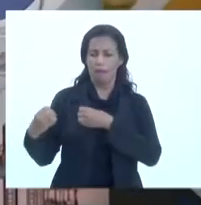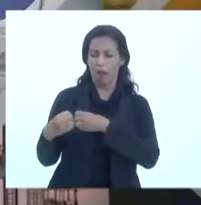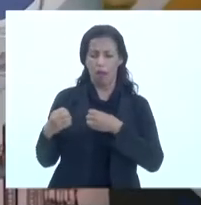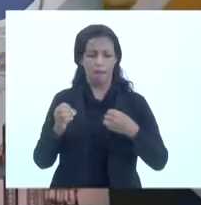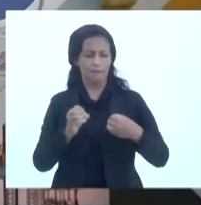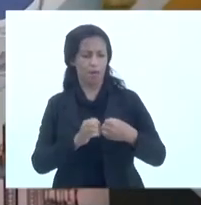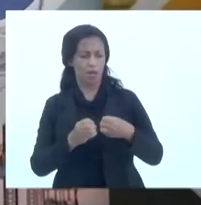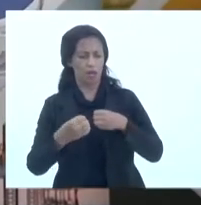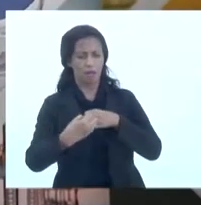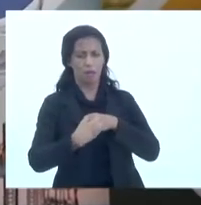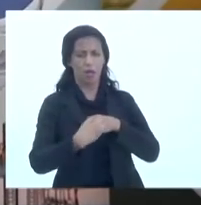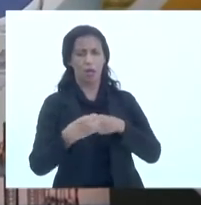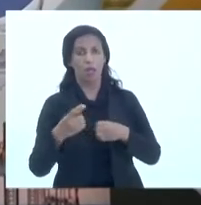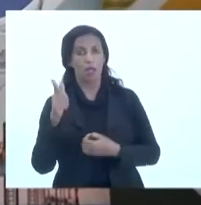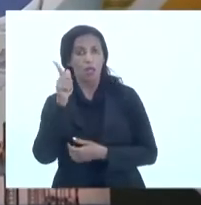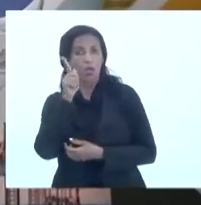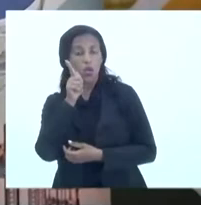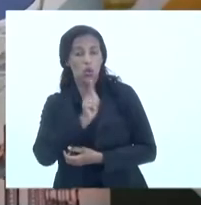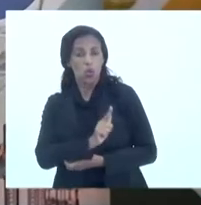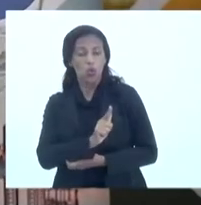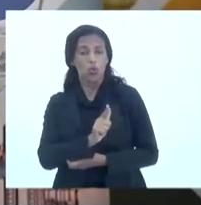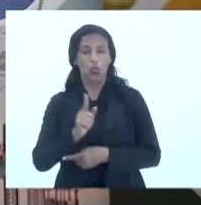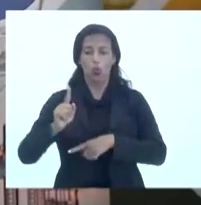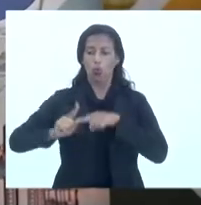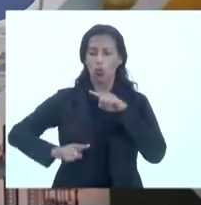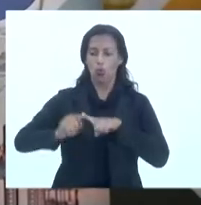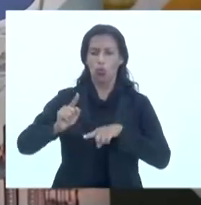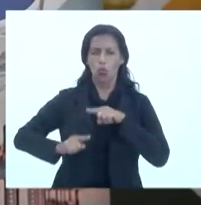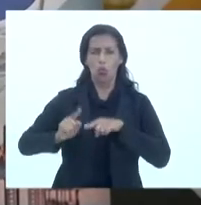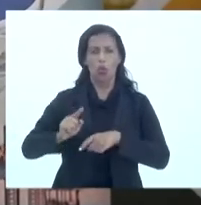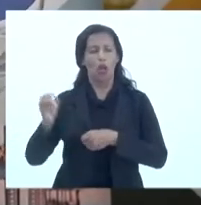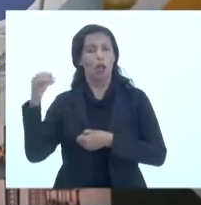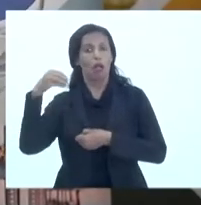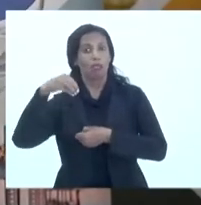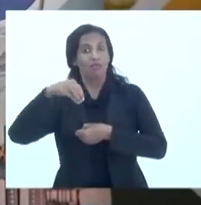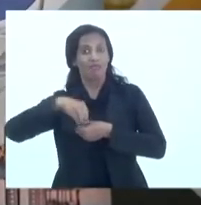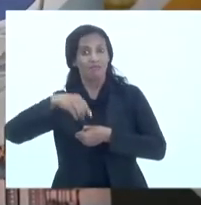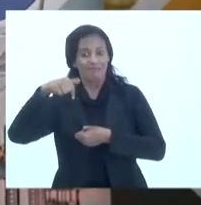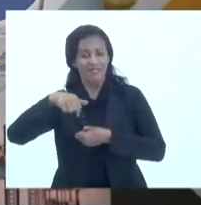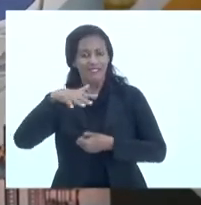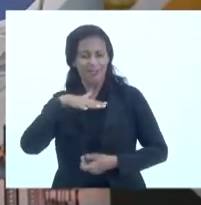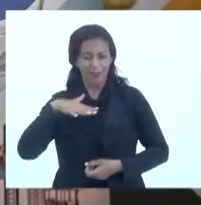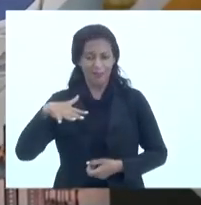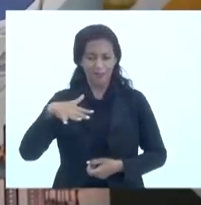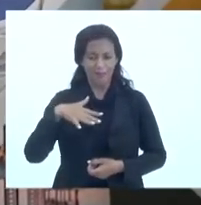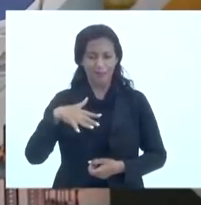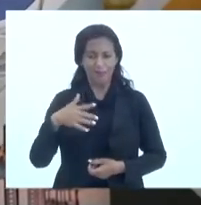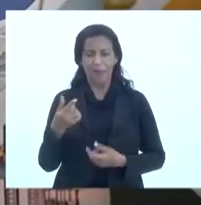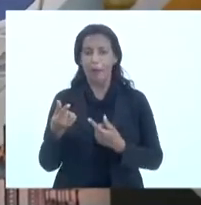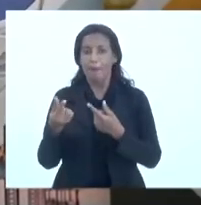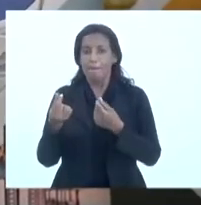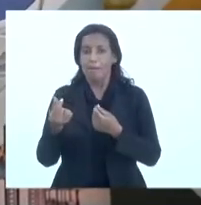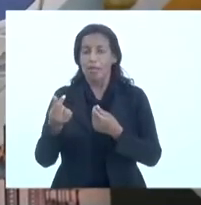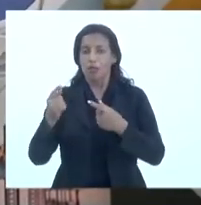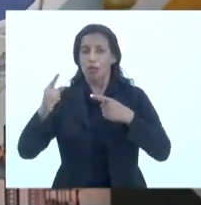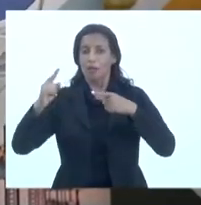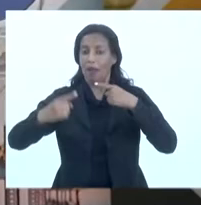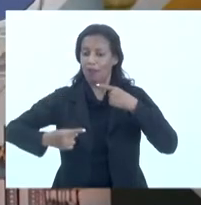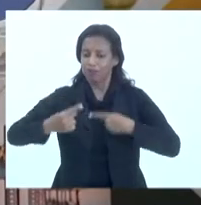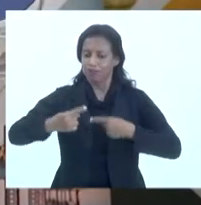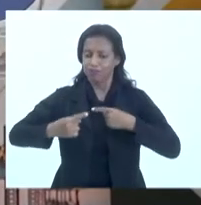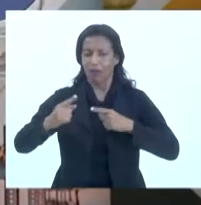nosso, e que conseguem entregar produtos e serviços dentro do nosso município com preços mais competitivos que o